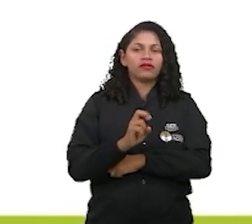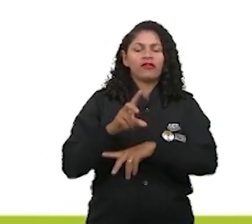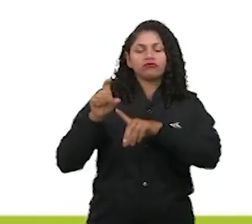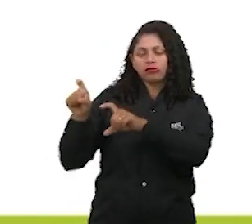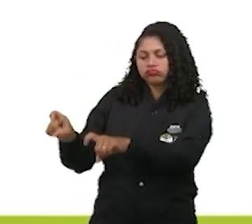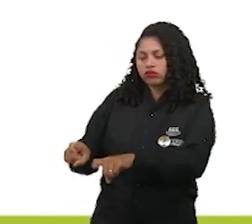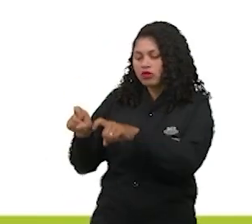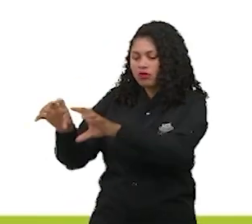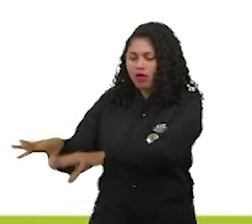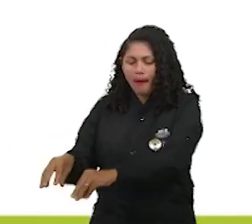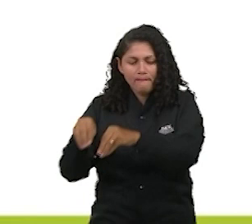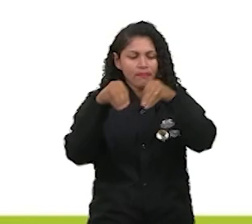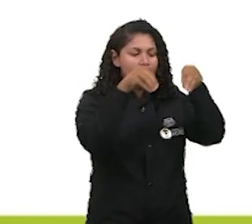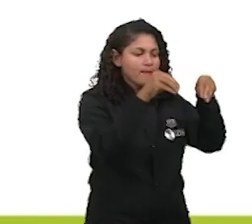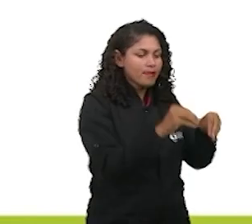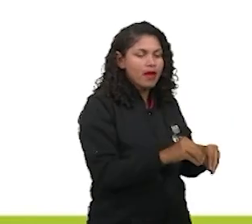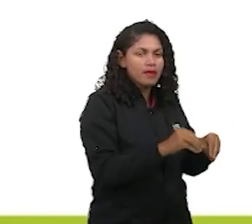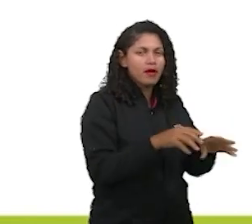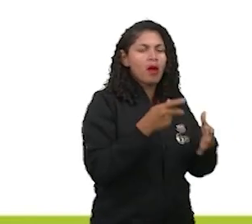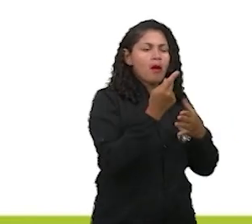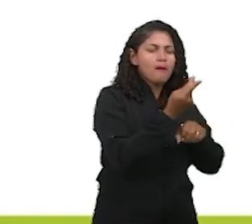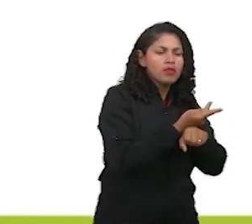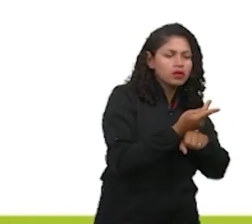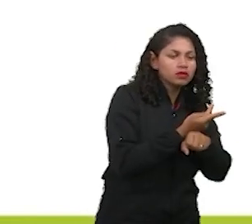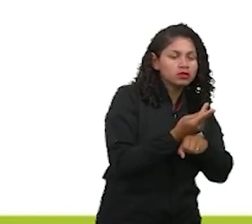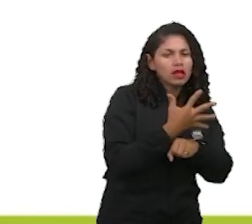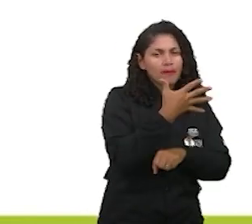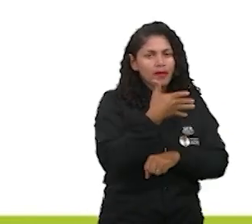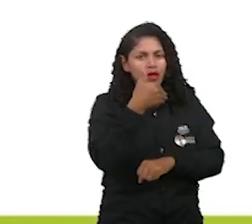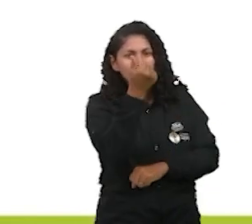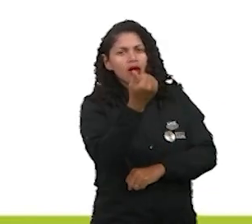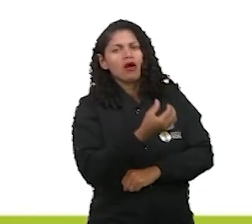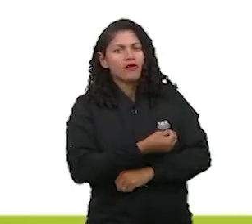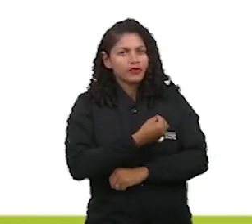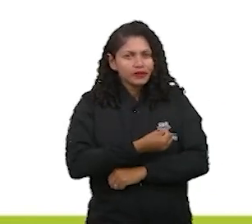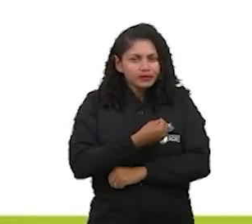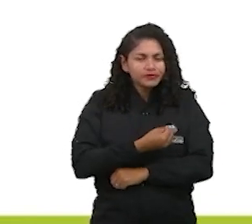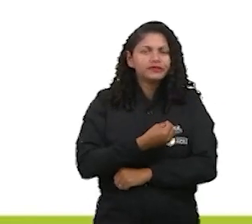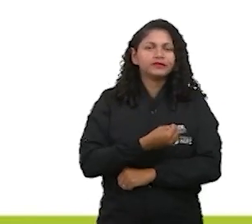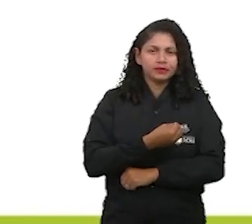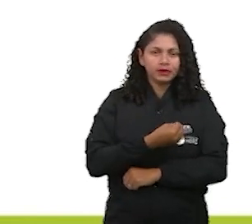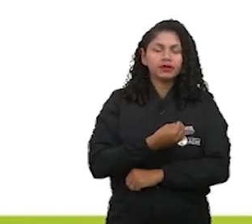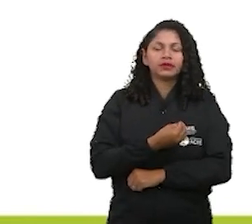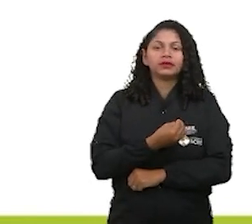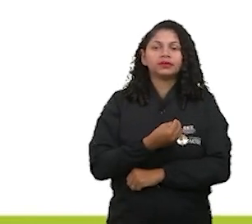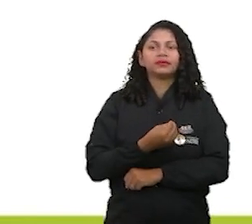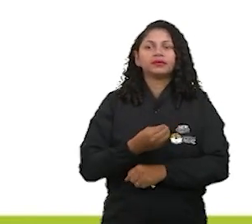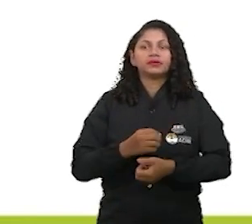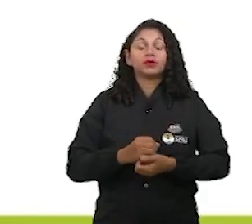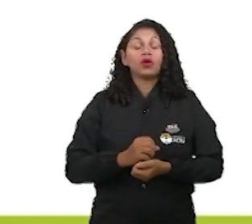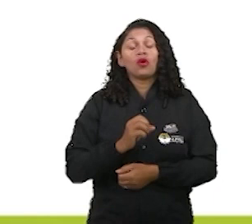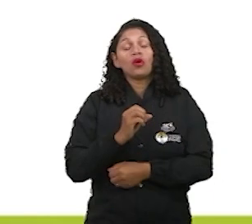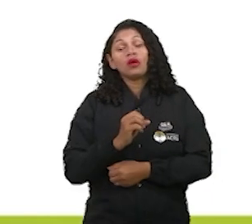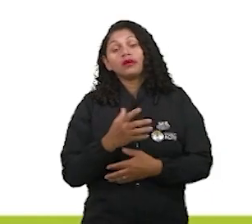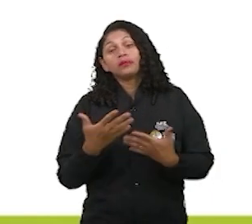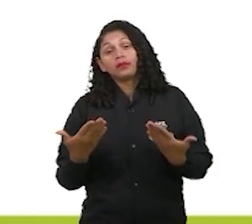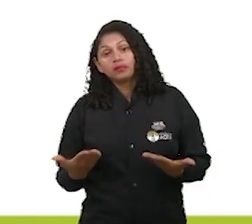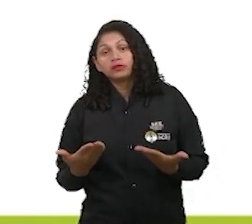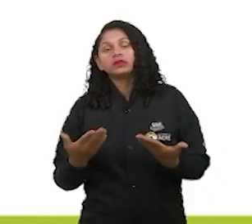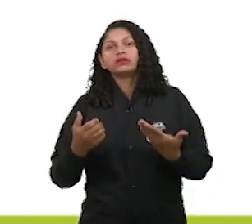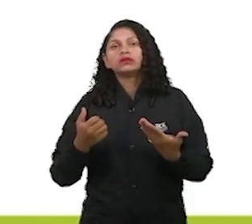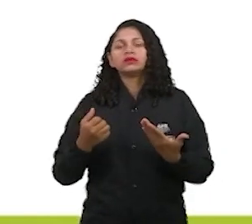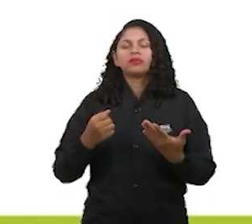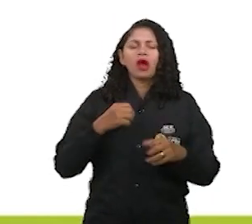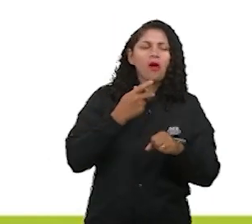você sair de um lugar em busca, sair da sua terra natal em busca de algo melhor, ou simplesmente sair